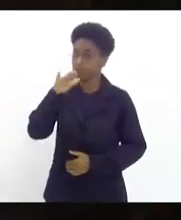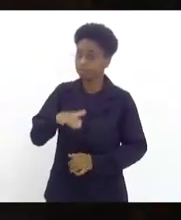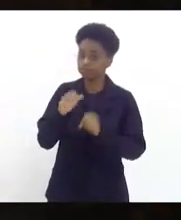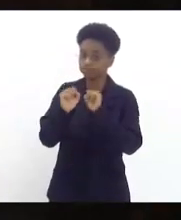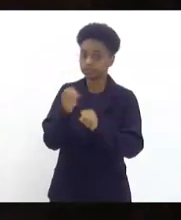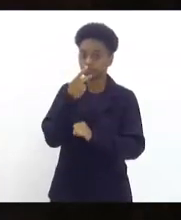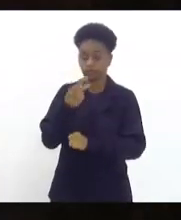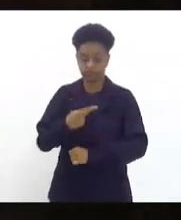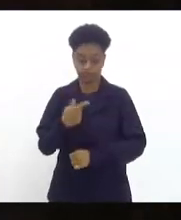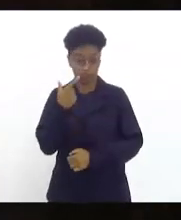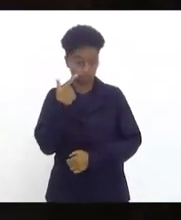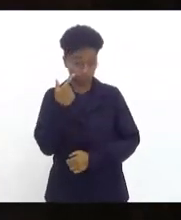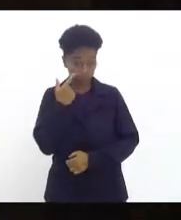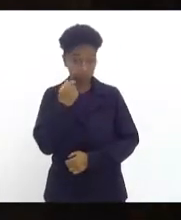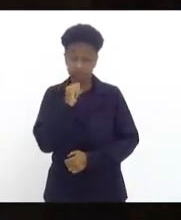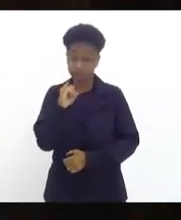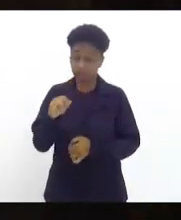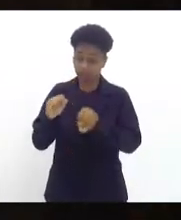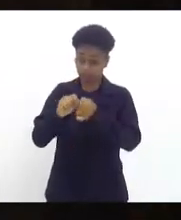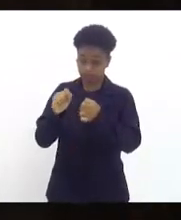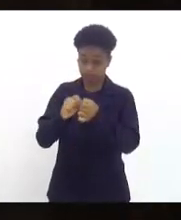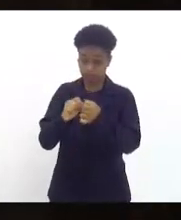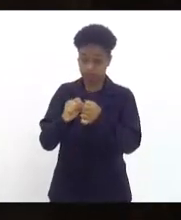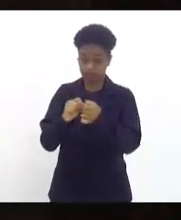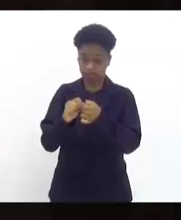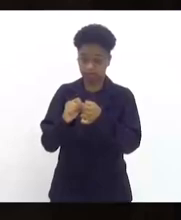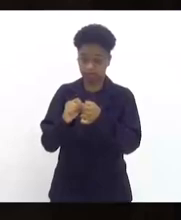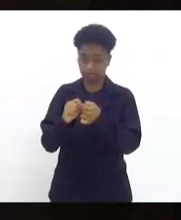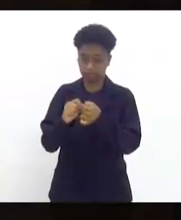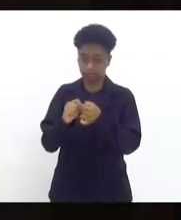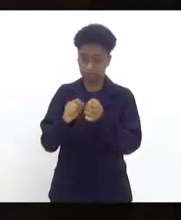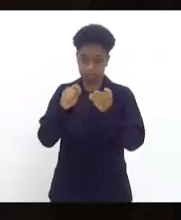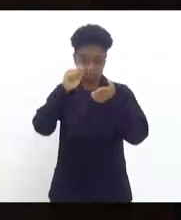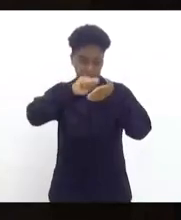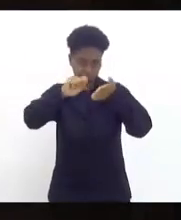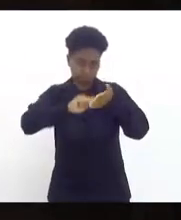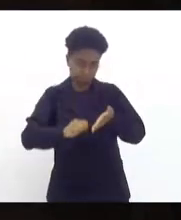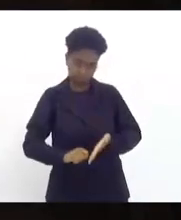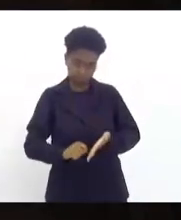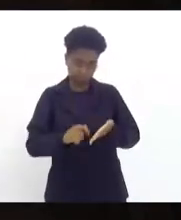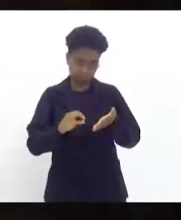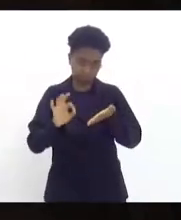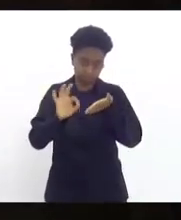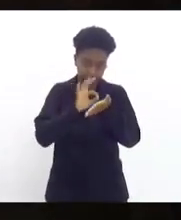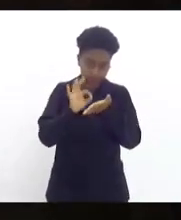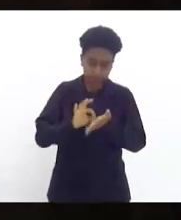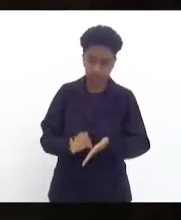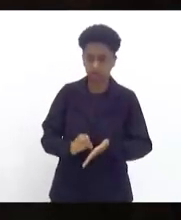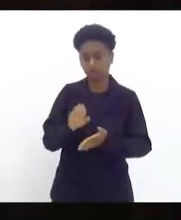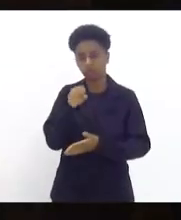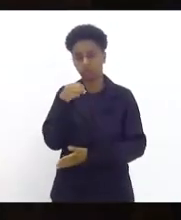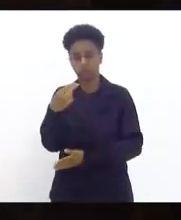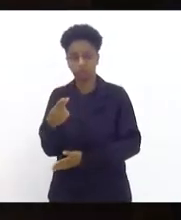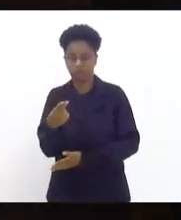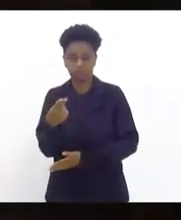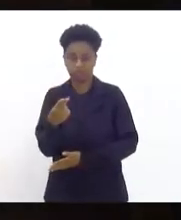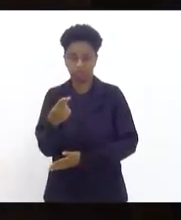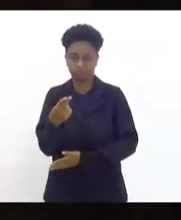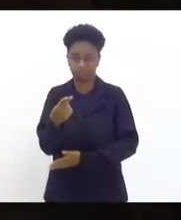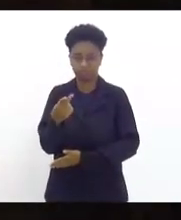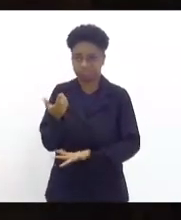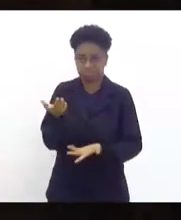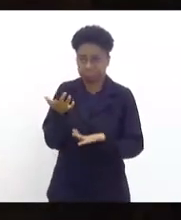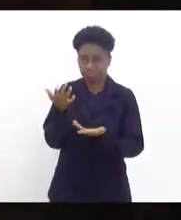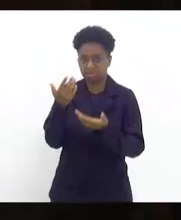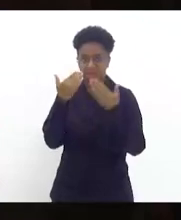falar para mim assim olha se você fizer é um abaixo assinado é Rodar em cima de um Palco